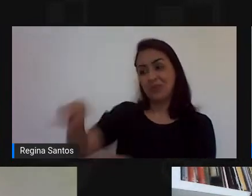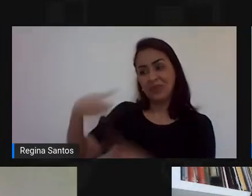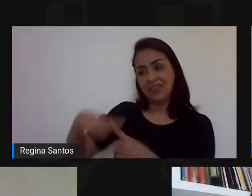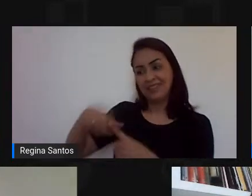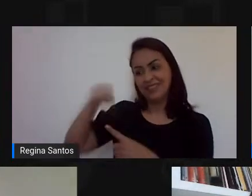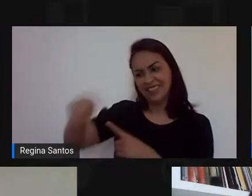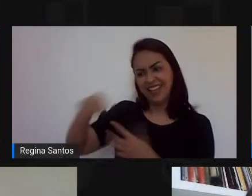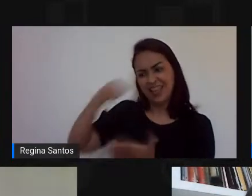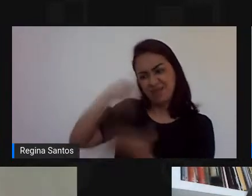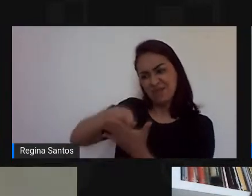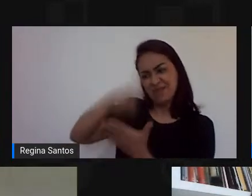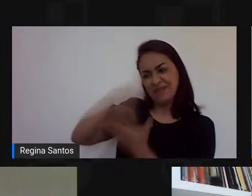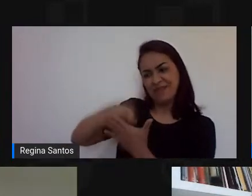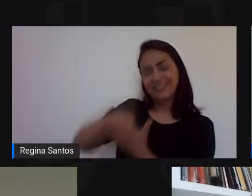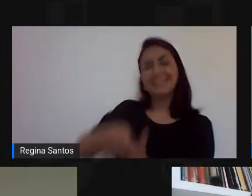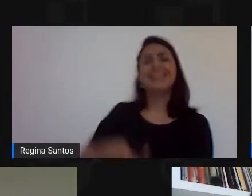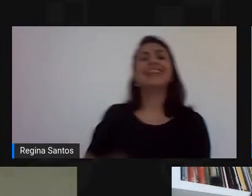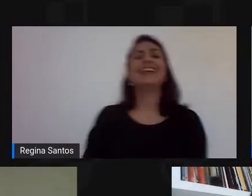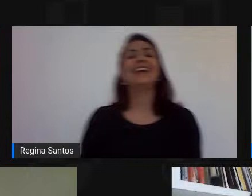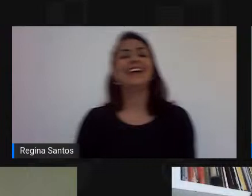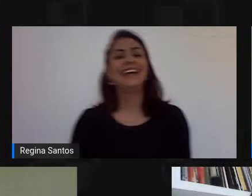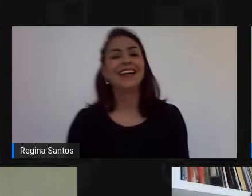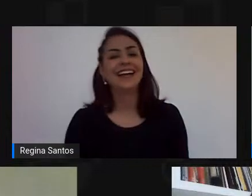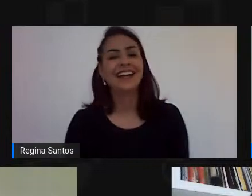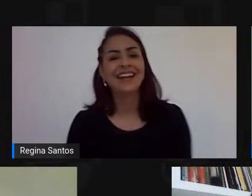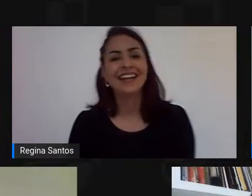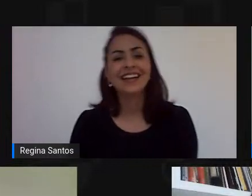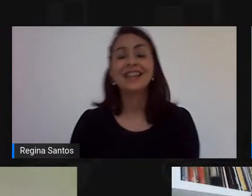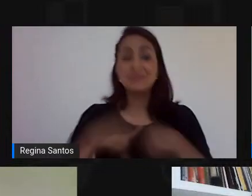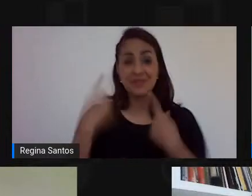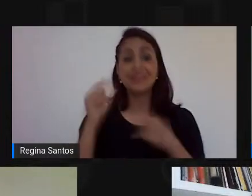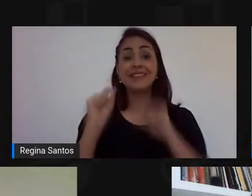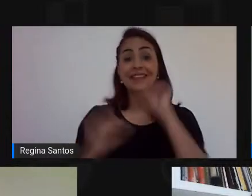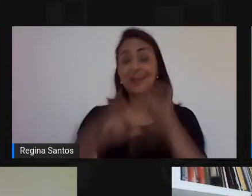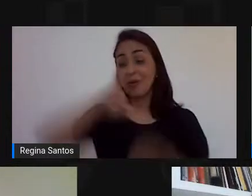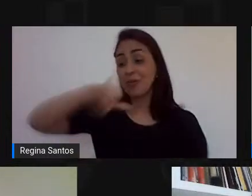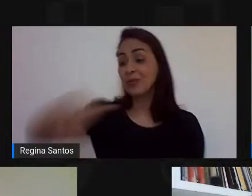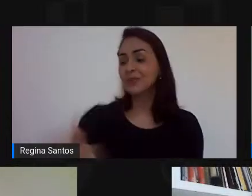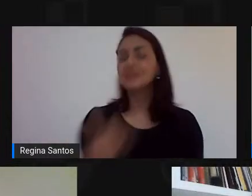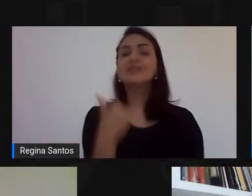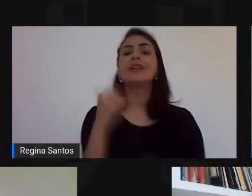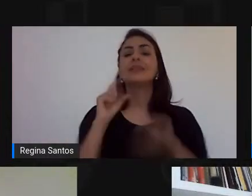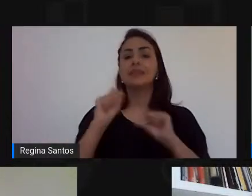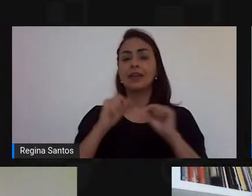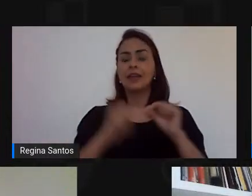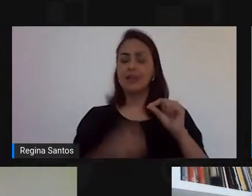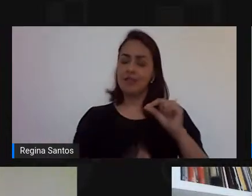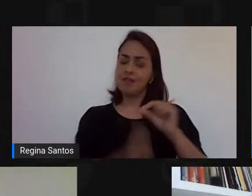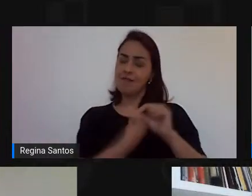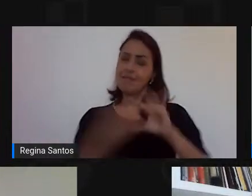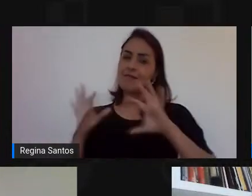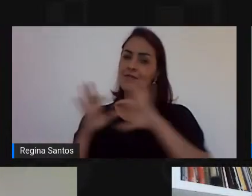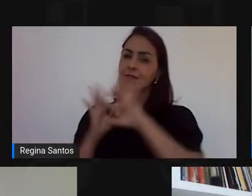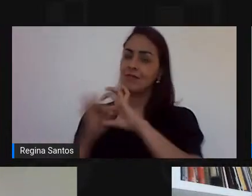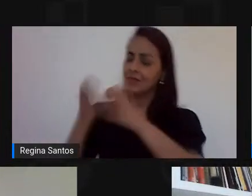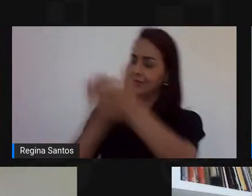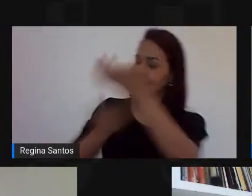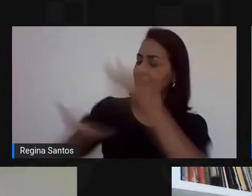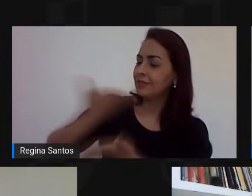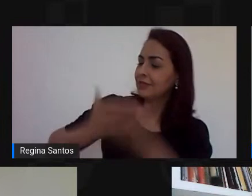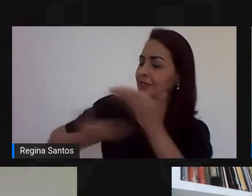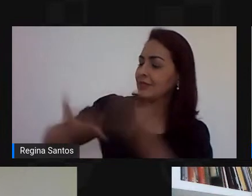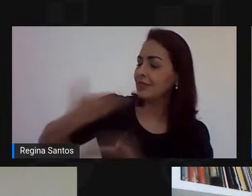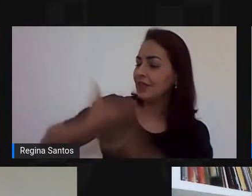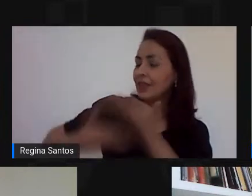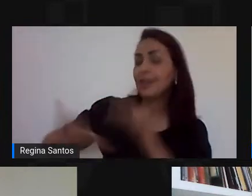Mas fica aí, eu tenho dito a oportunidade de conviver, de ler, de admirar o trabalho da